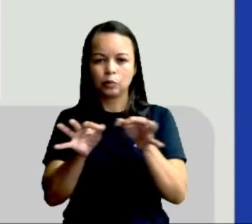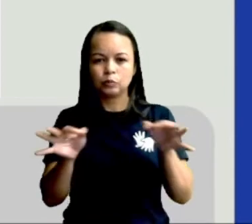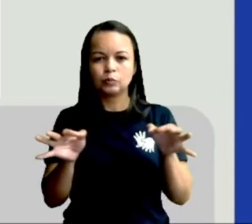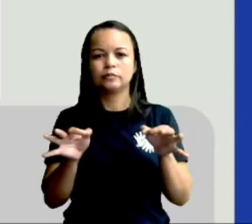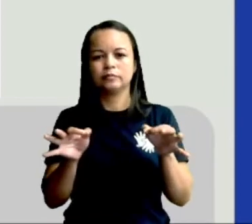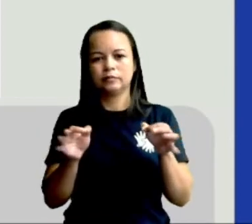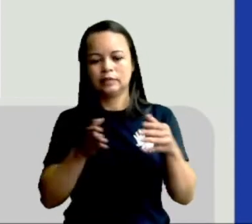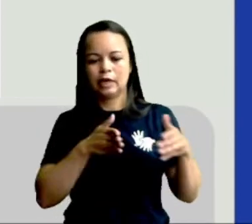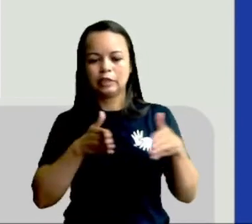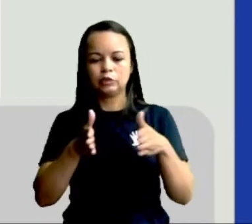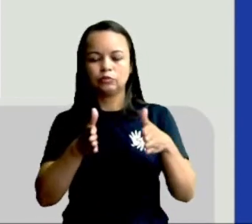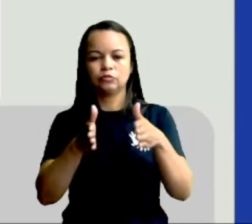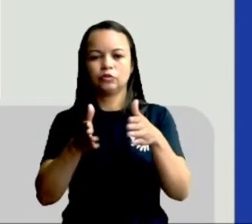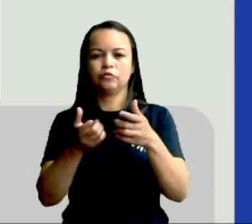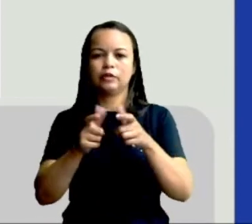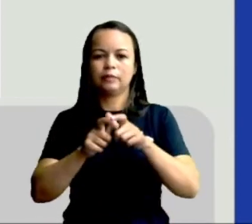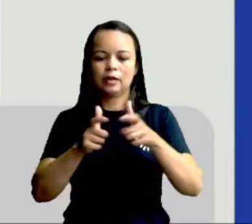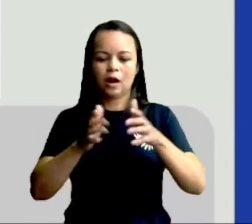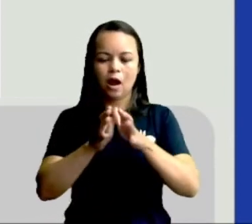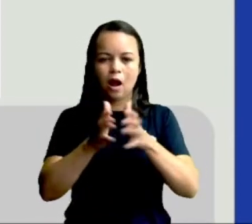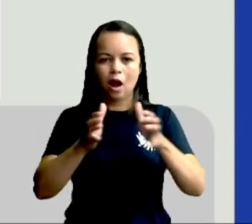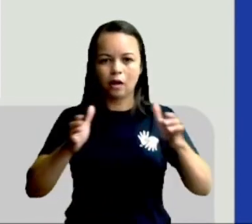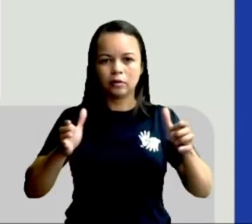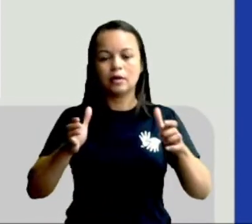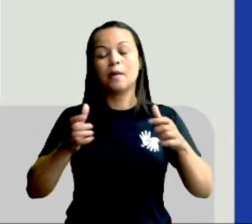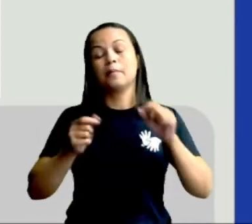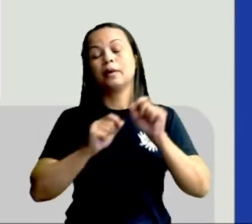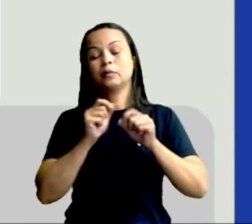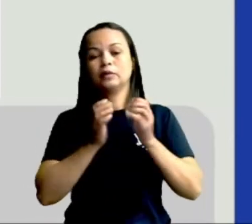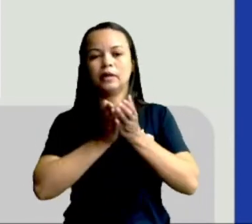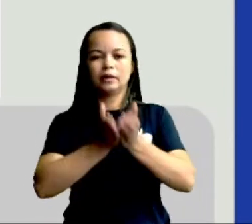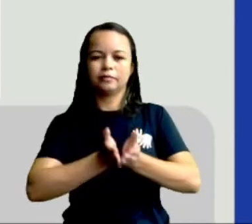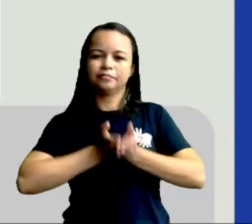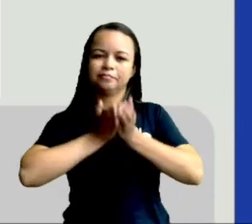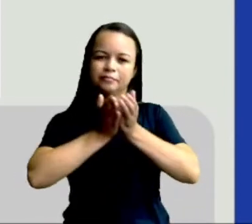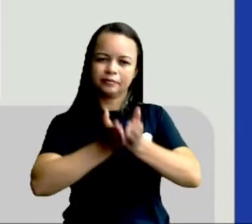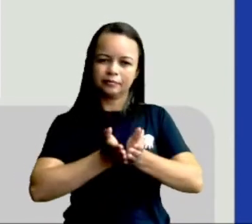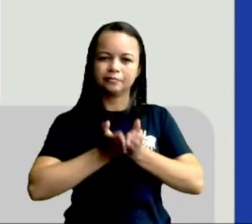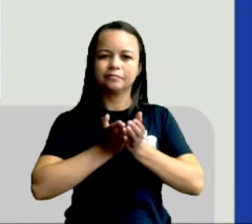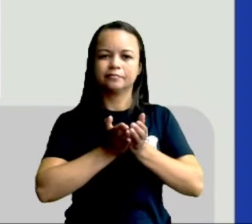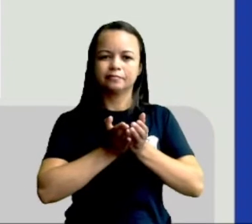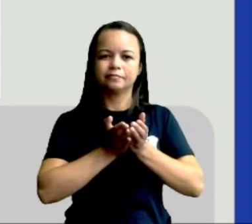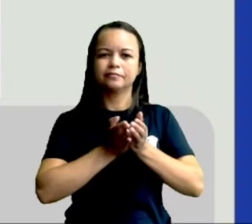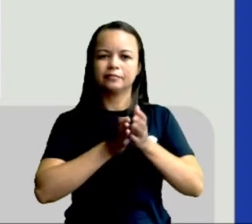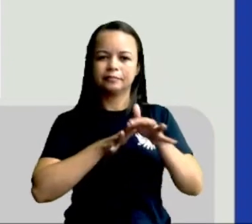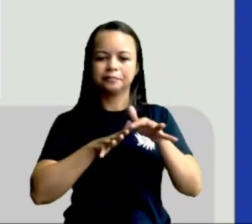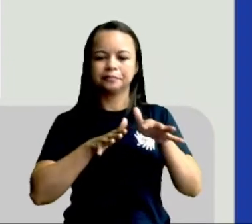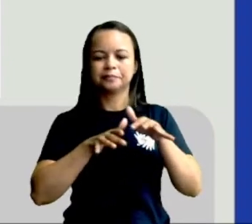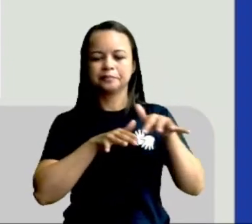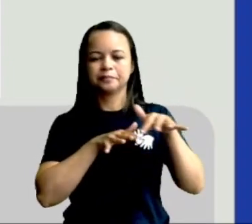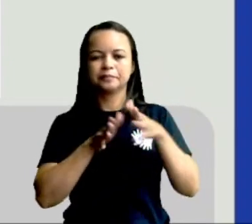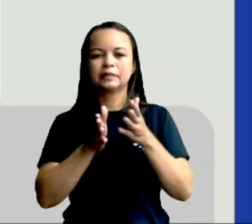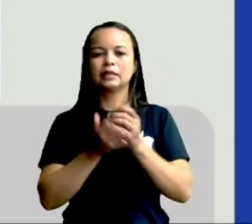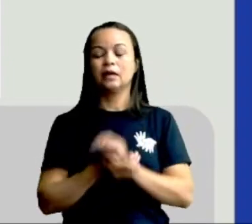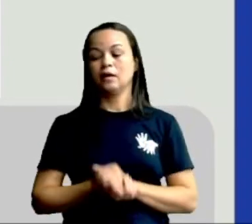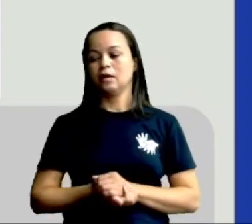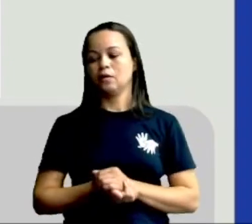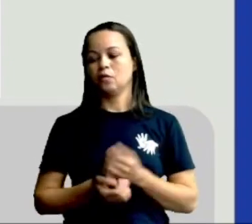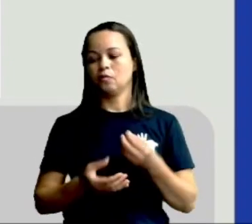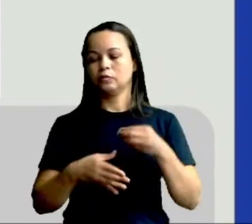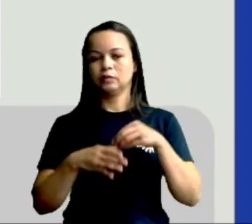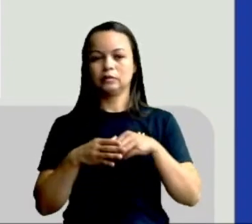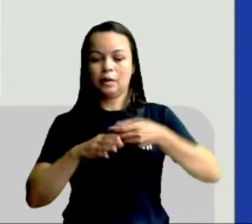certo? Ou seja, tem que ser um local amplo para poder lá a balsa, né, se movimentar. Composição do fundo,